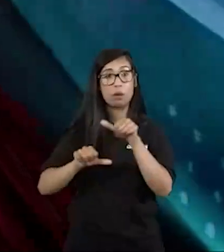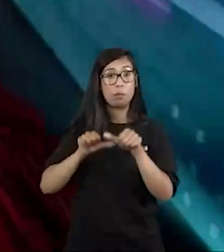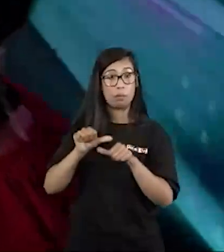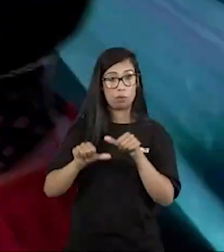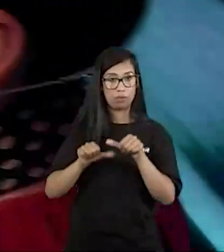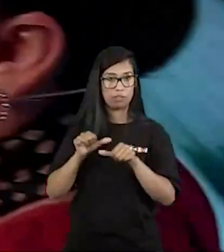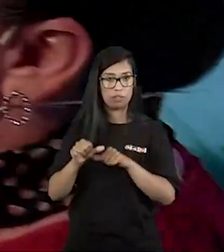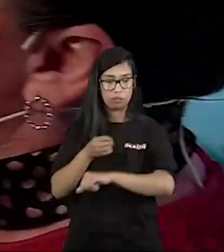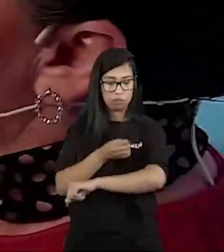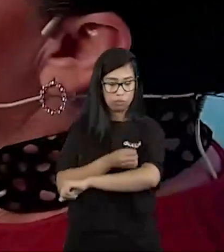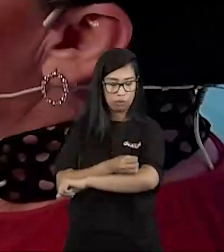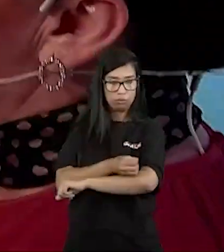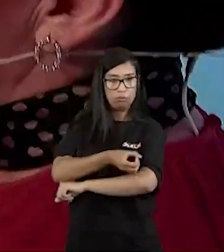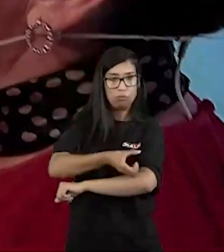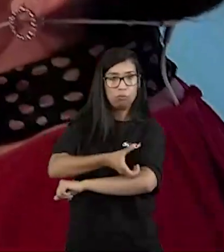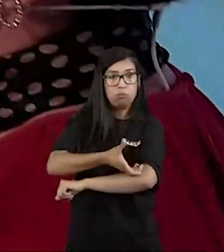pústula,